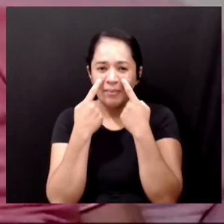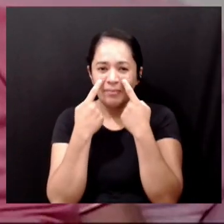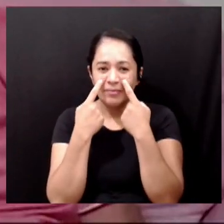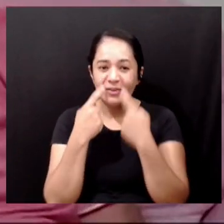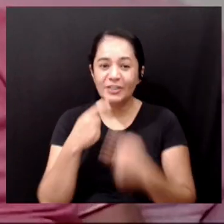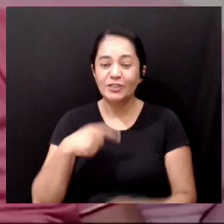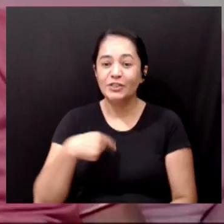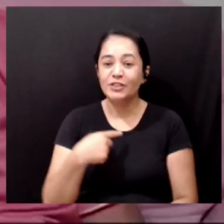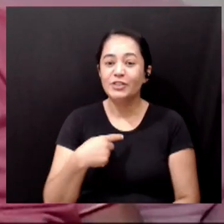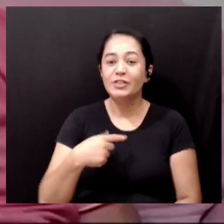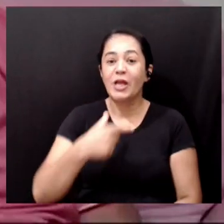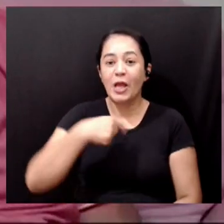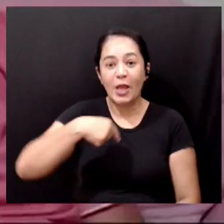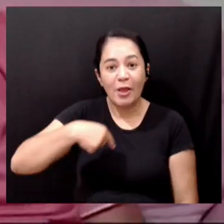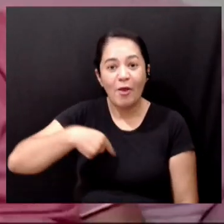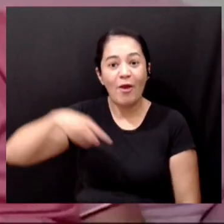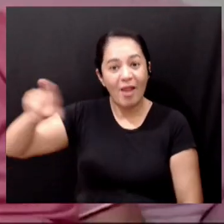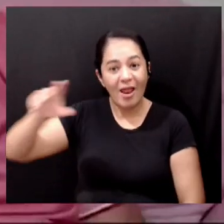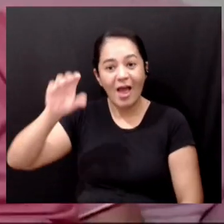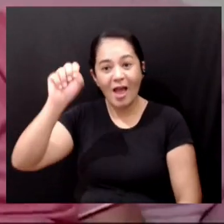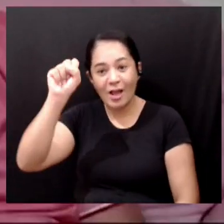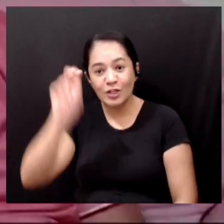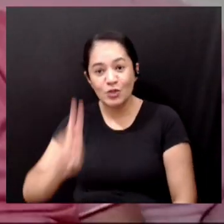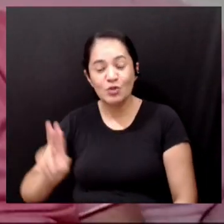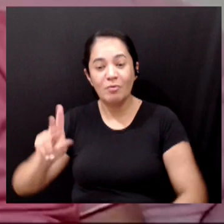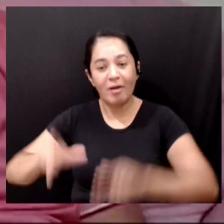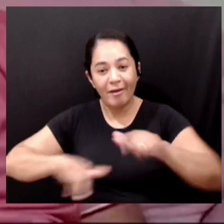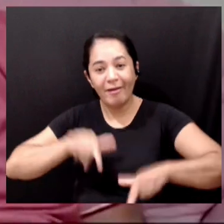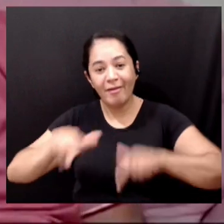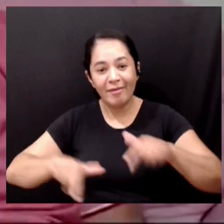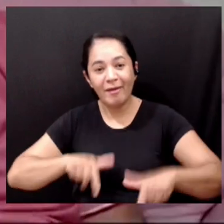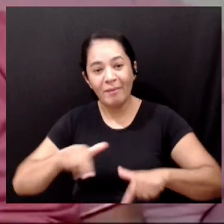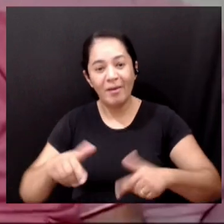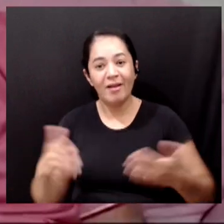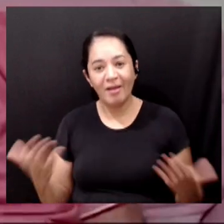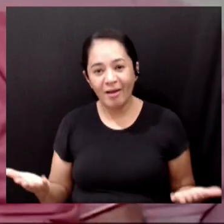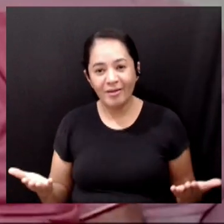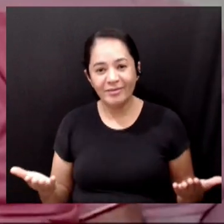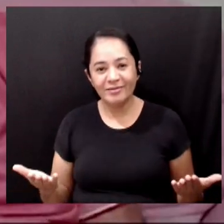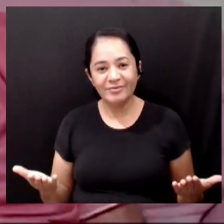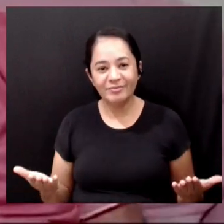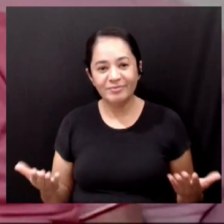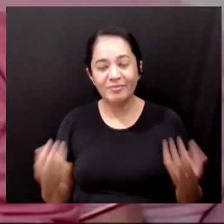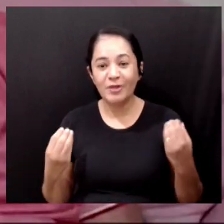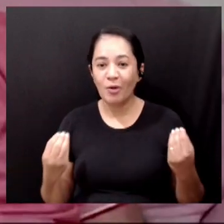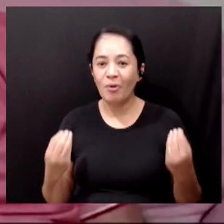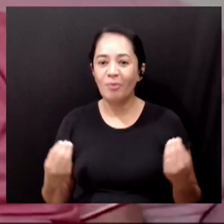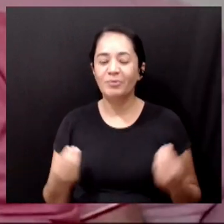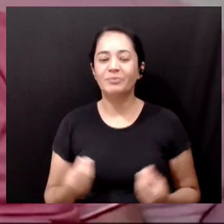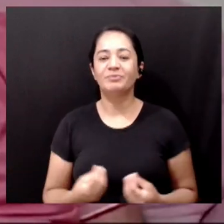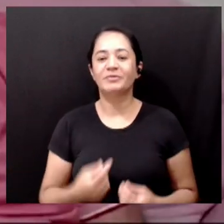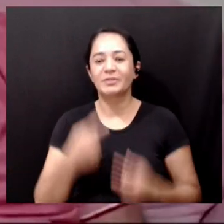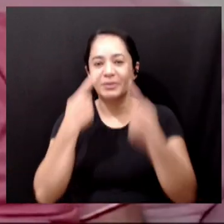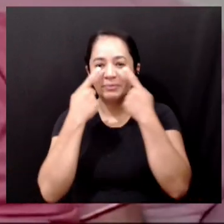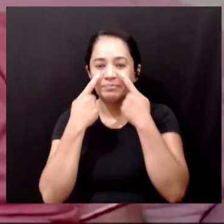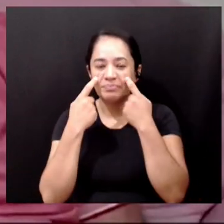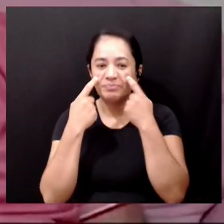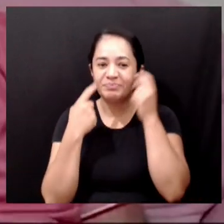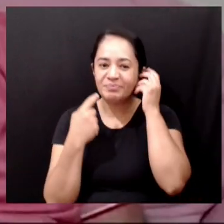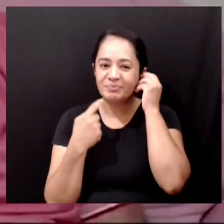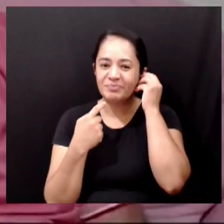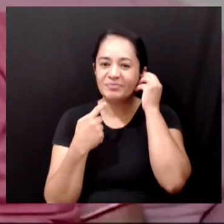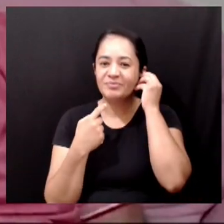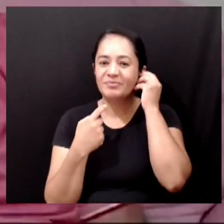Sumaré, escutando do telefone que ele tinha deixado fora do gancho, ele chorando. Então, e escutando eu falando com